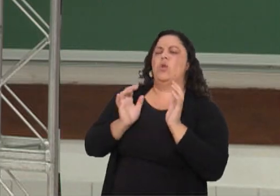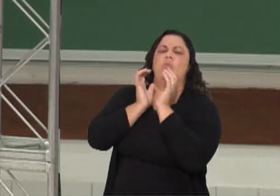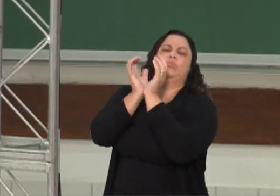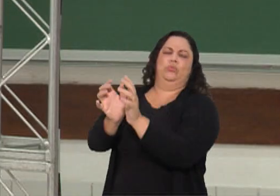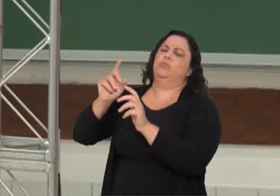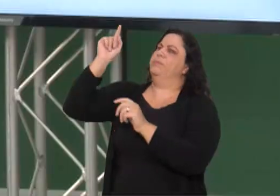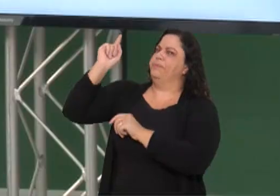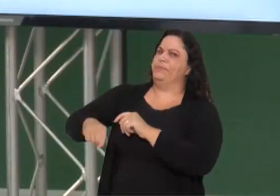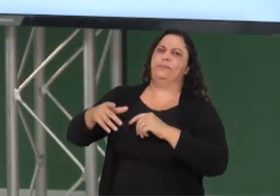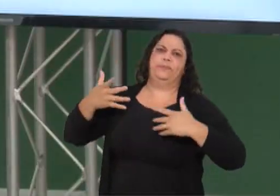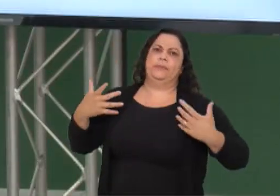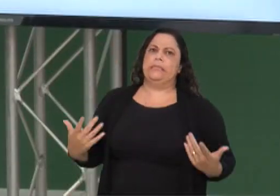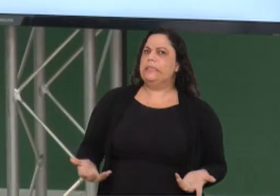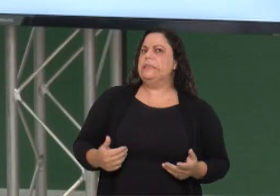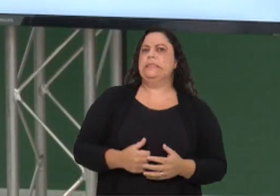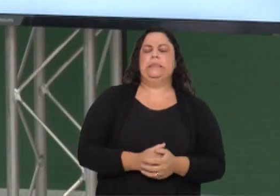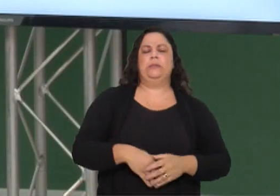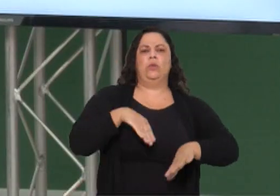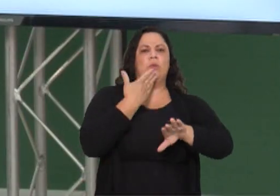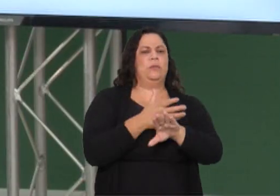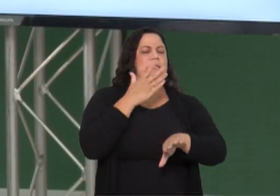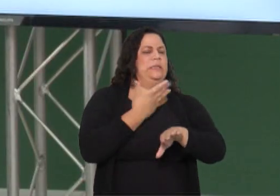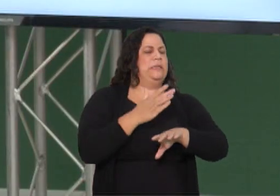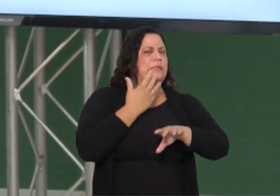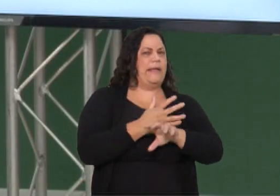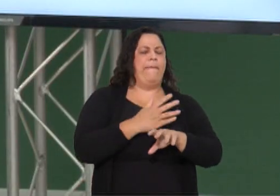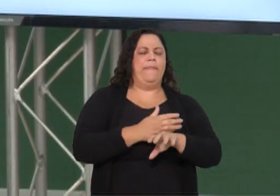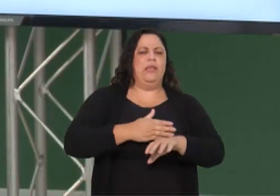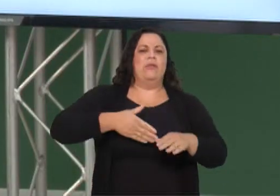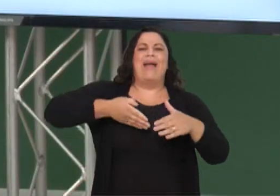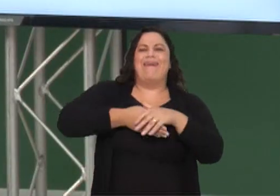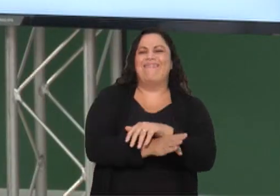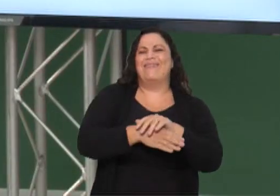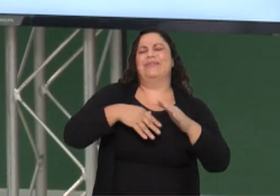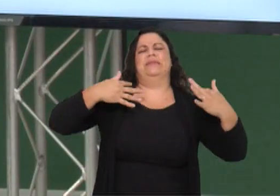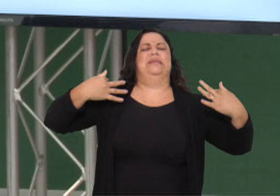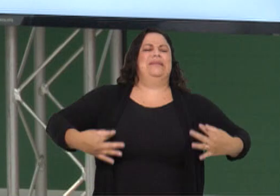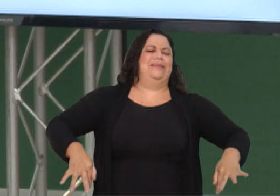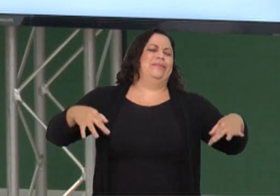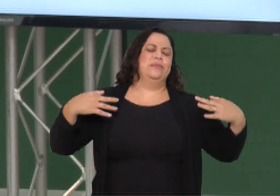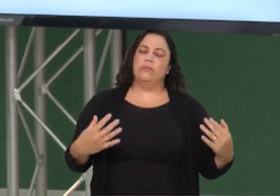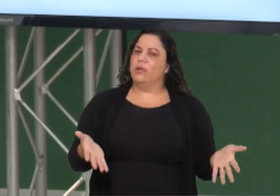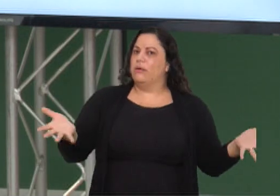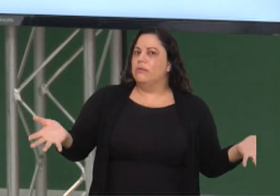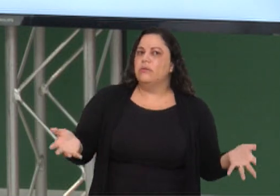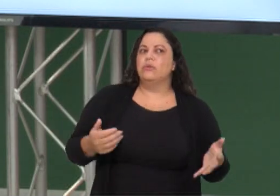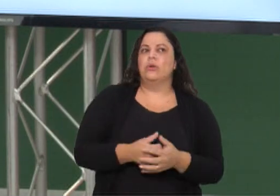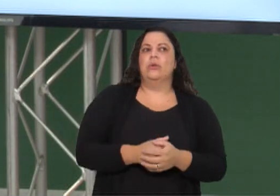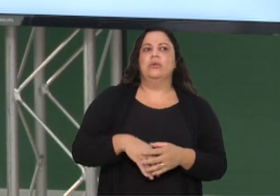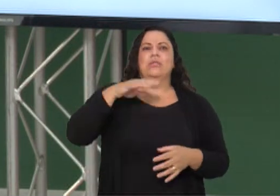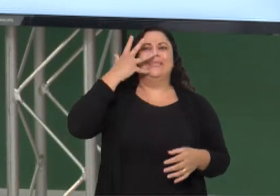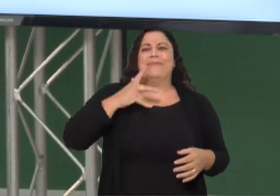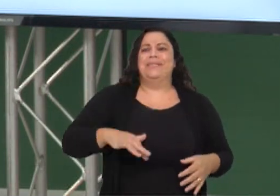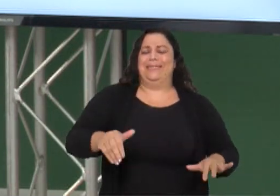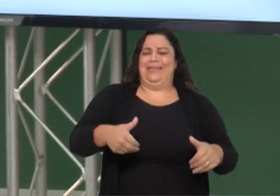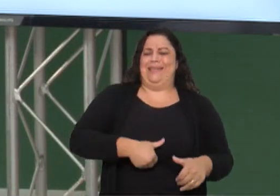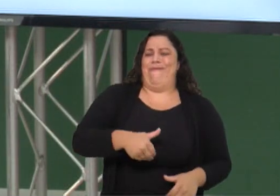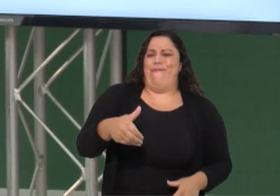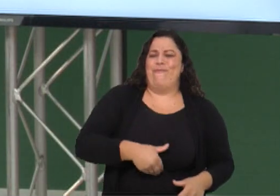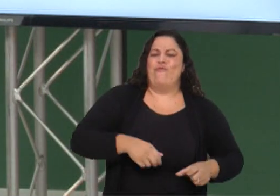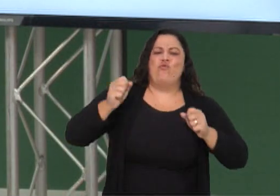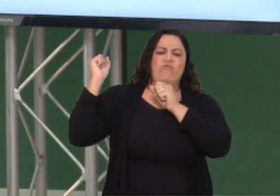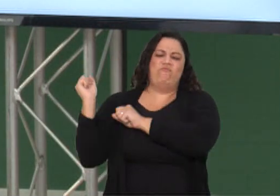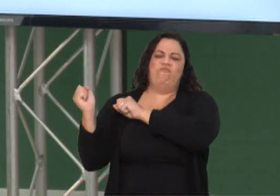por treinamento militar, se acostumar com a dor, como diz o outro, sempre constantemente testados, deixavam as crianças com fome, jogavam na floresta,